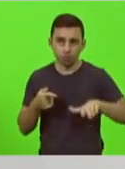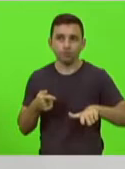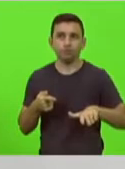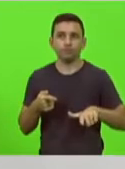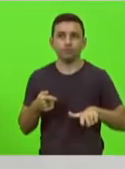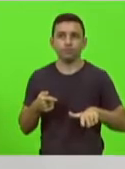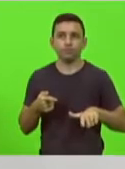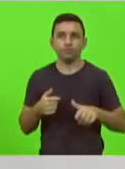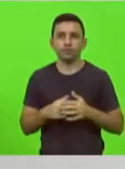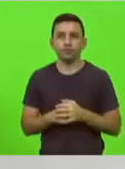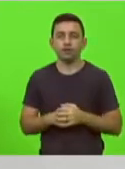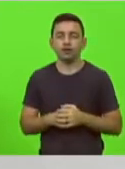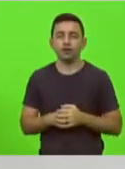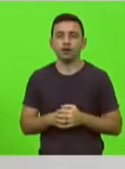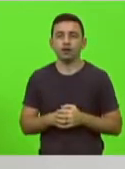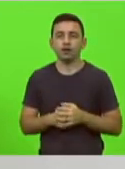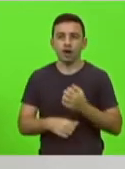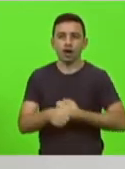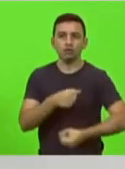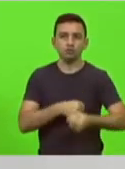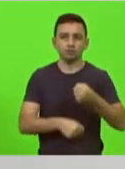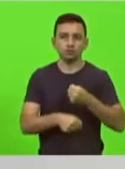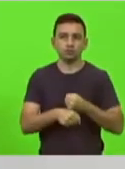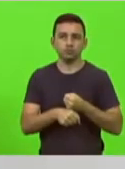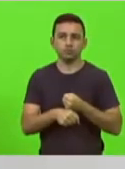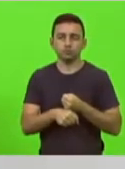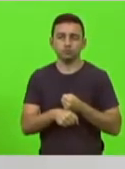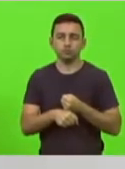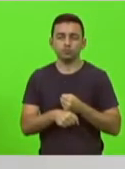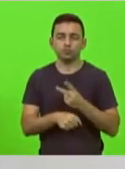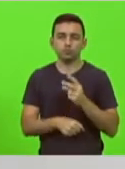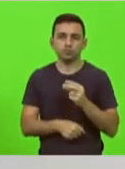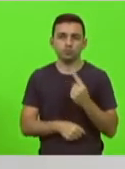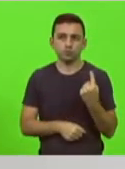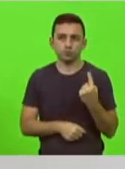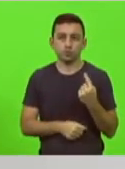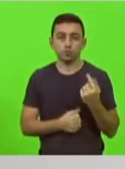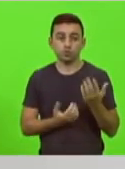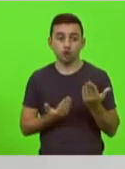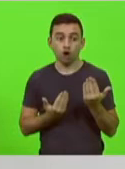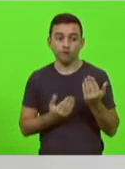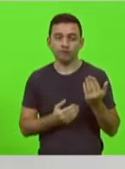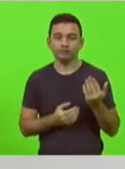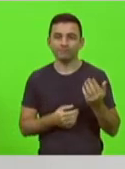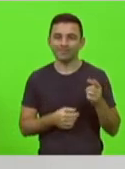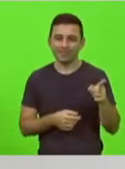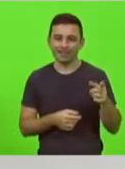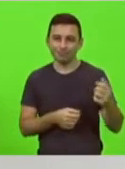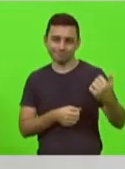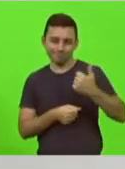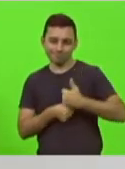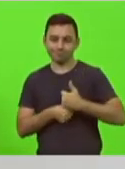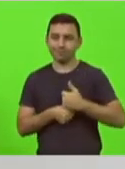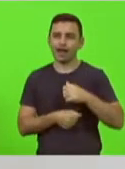foi o ano que passou, oportunizei ao jovem Adrianinho de Xanxerê